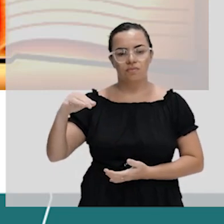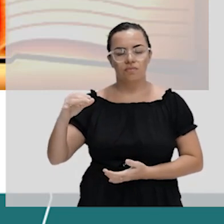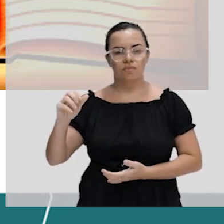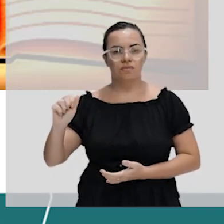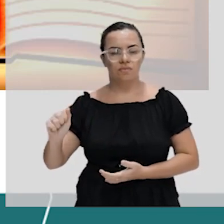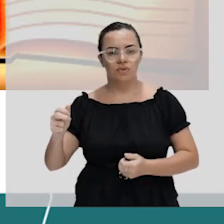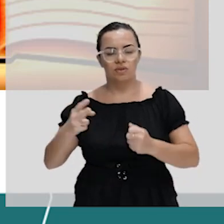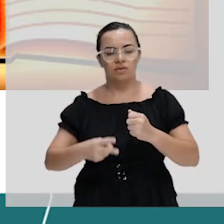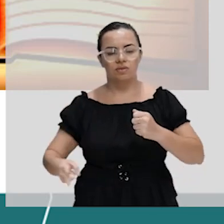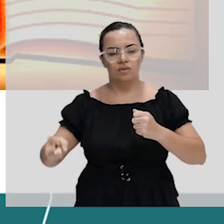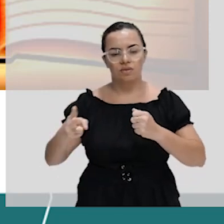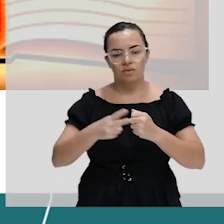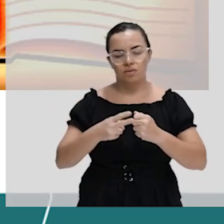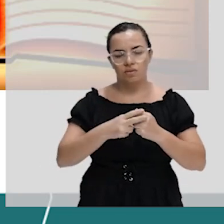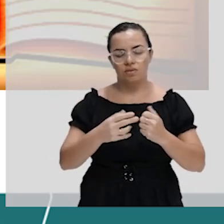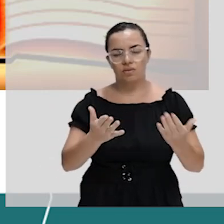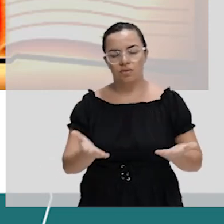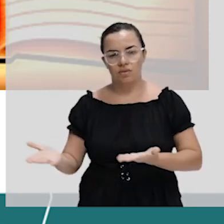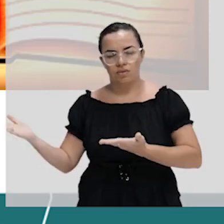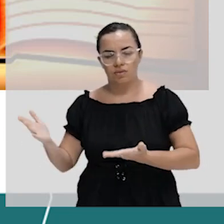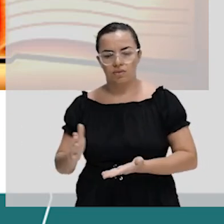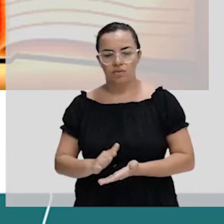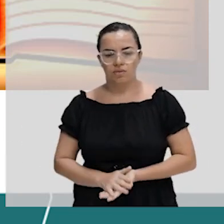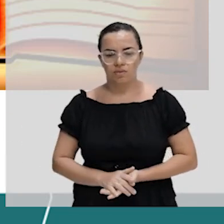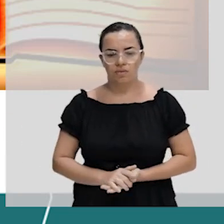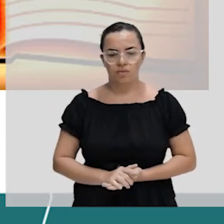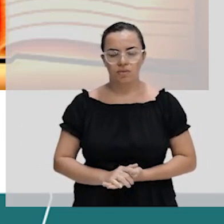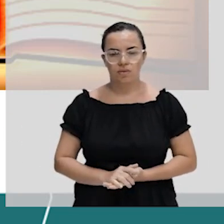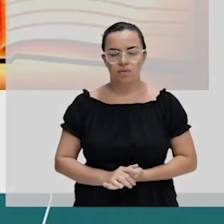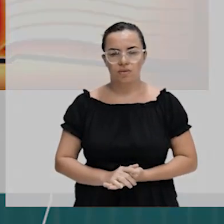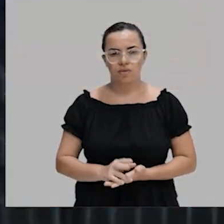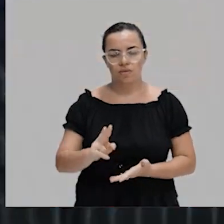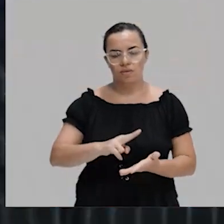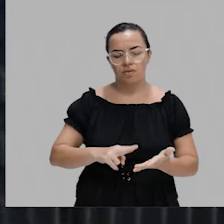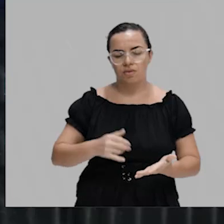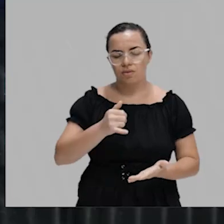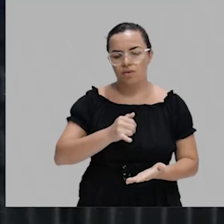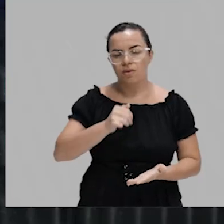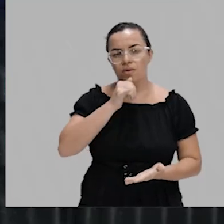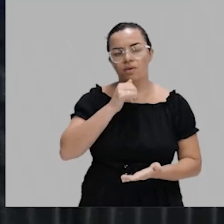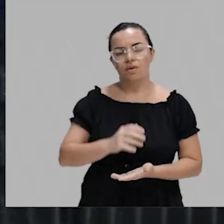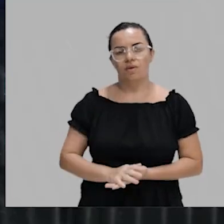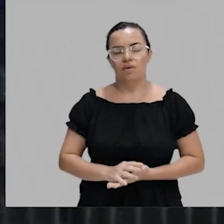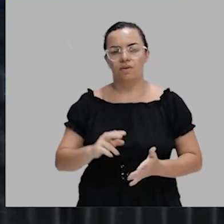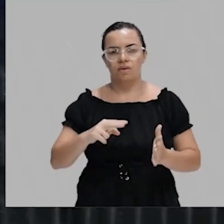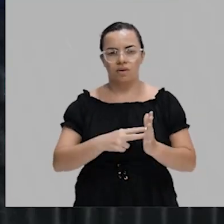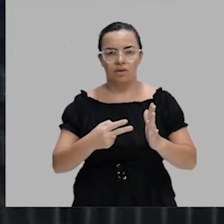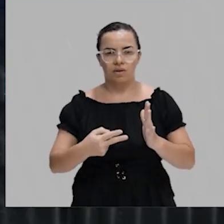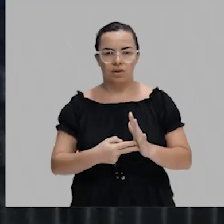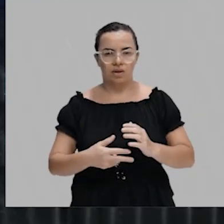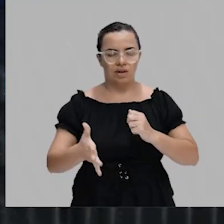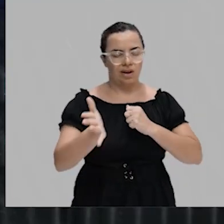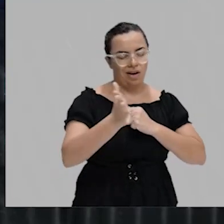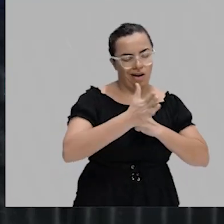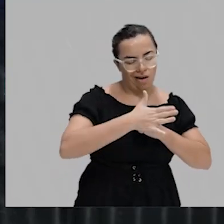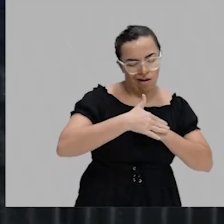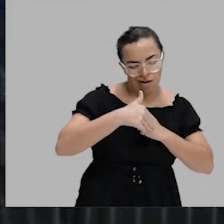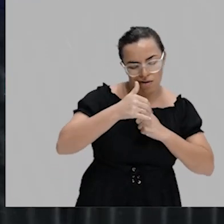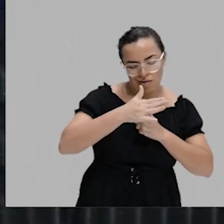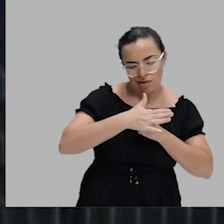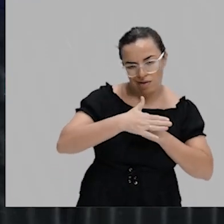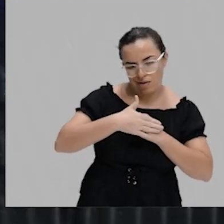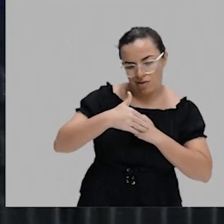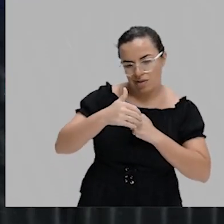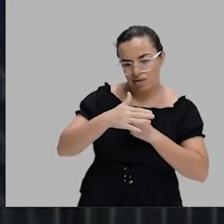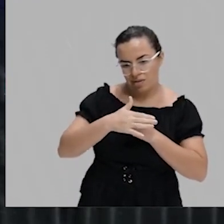bom? O verbo agradar, por exemplo. Quando eu tenho no sentido de acariciar, fazer um